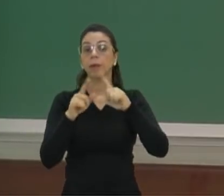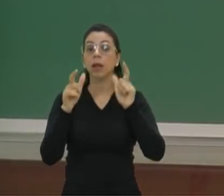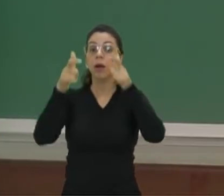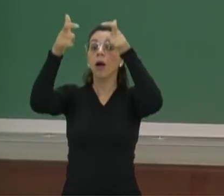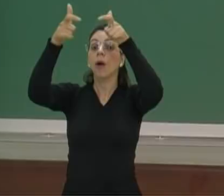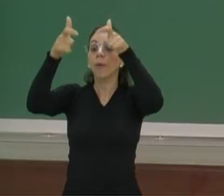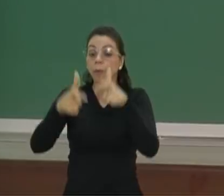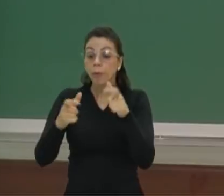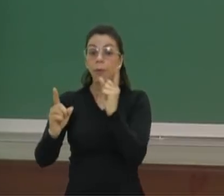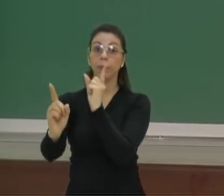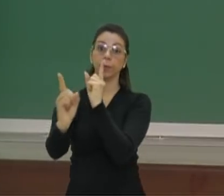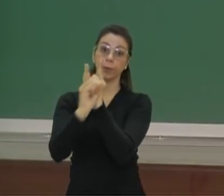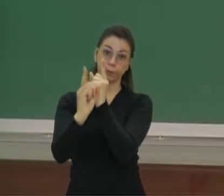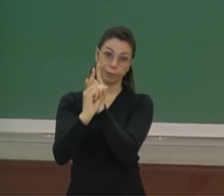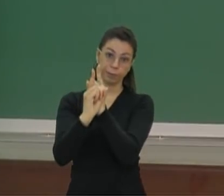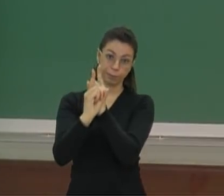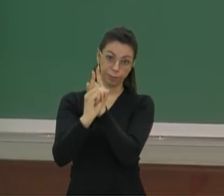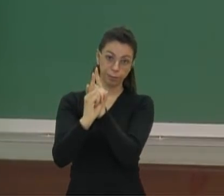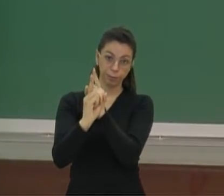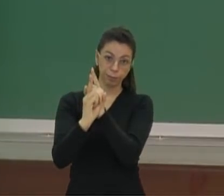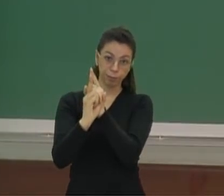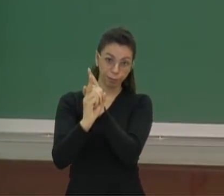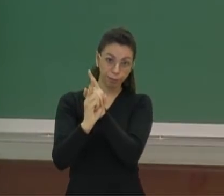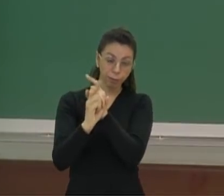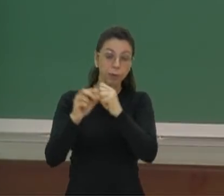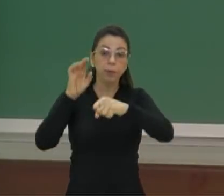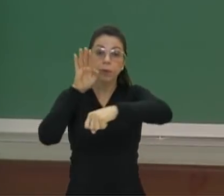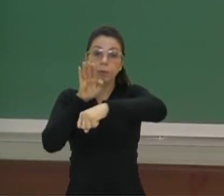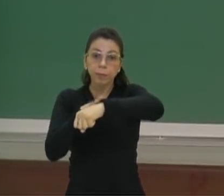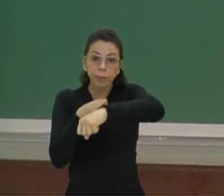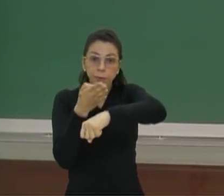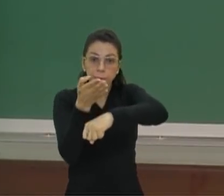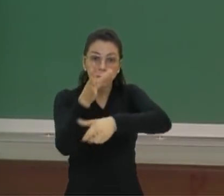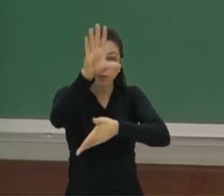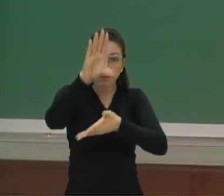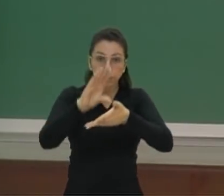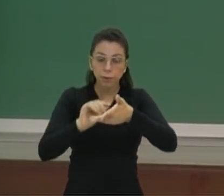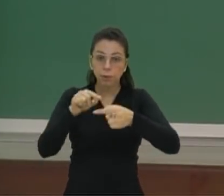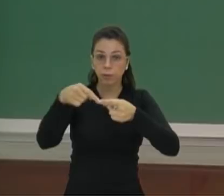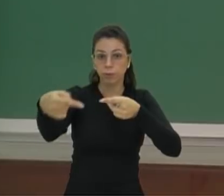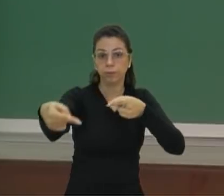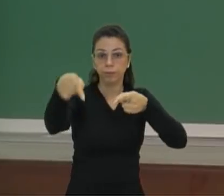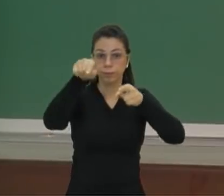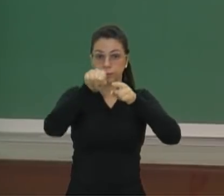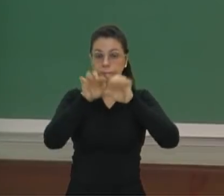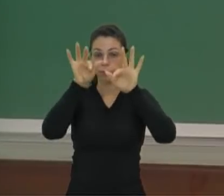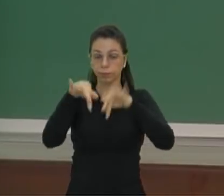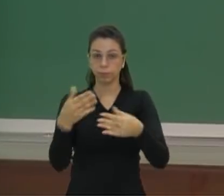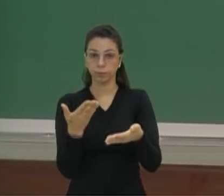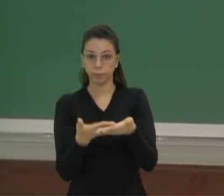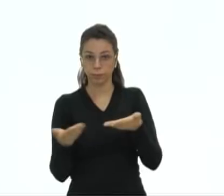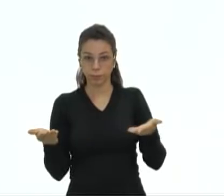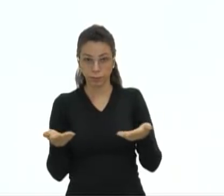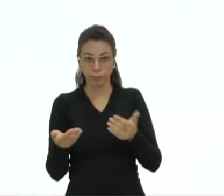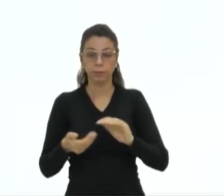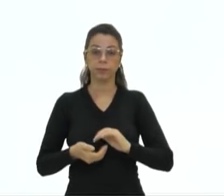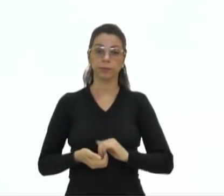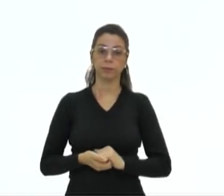saber aonde elas se localizam. Vou dar um tempinho para vocês copiarem e eu volto para a gente encerrar nossa aula de hoje.